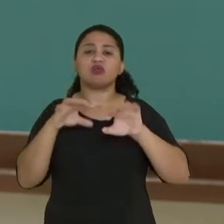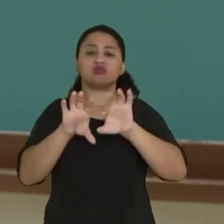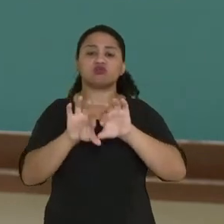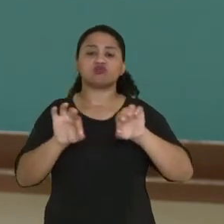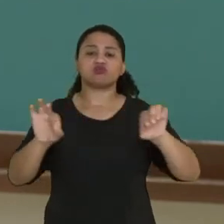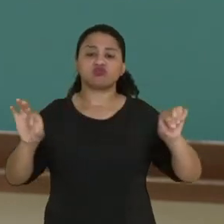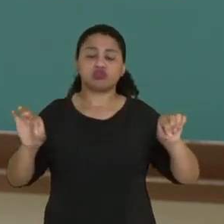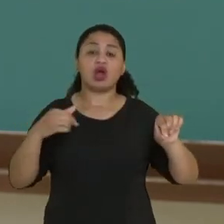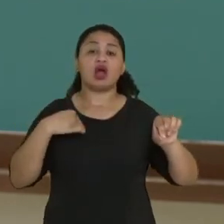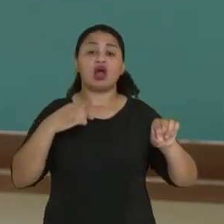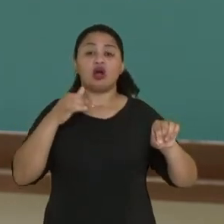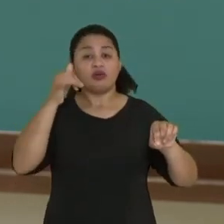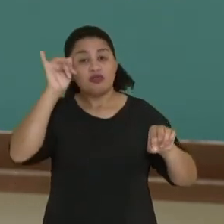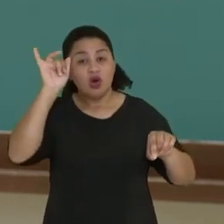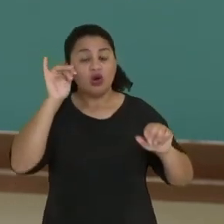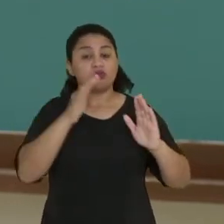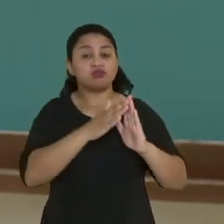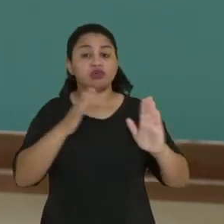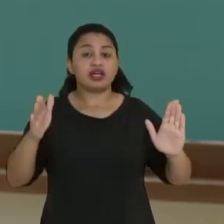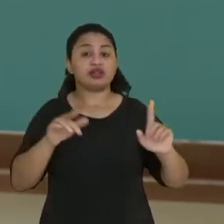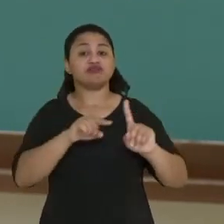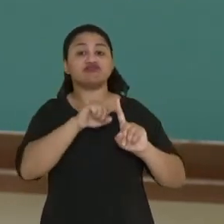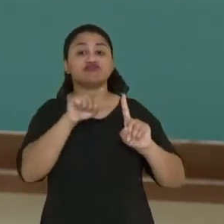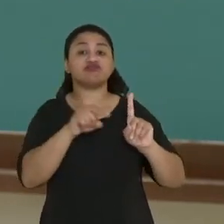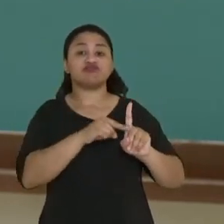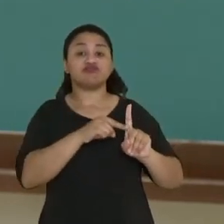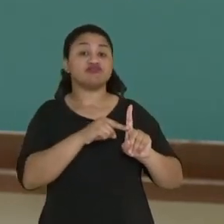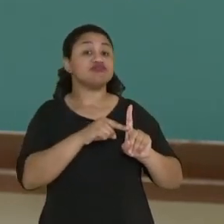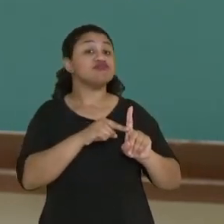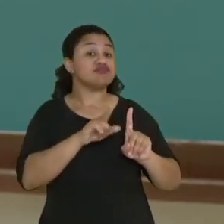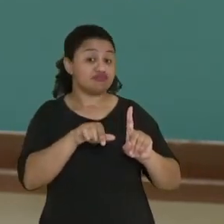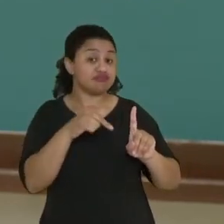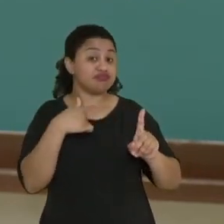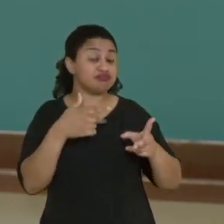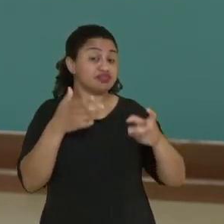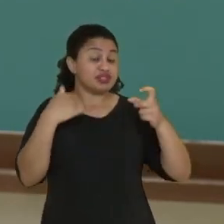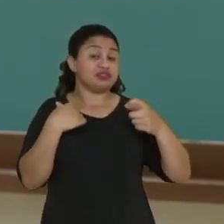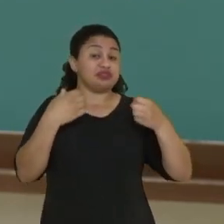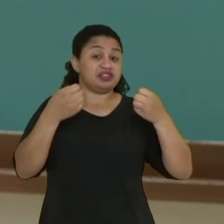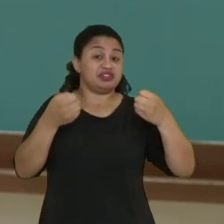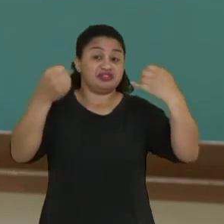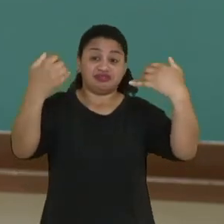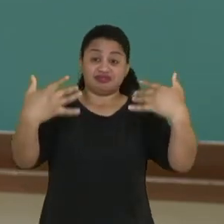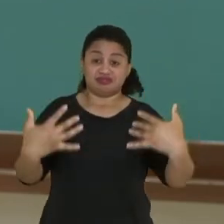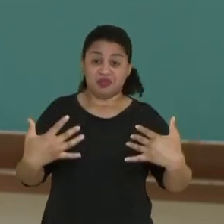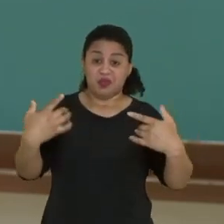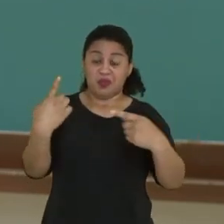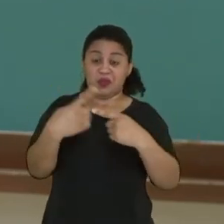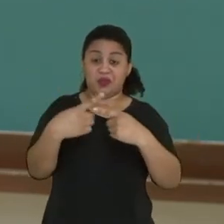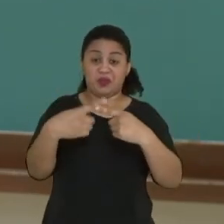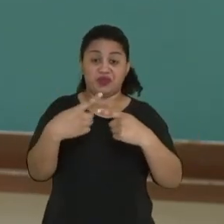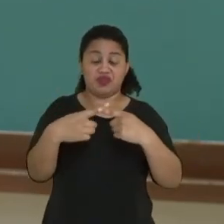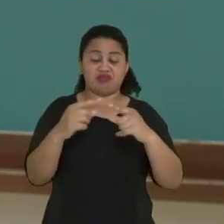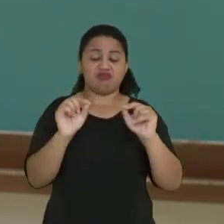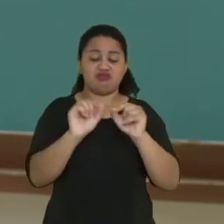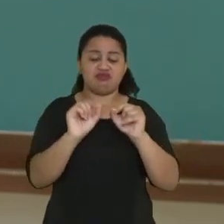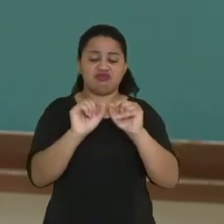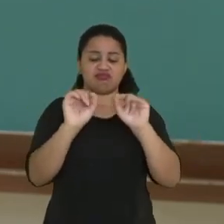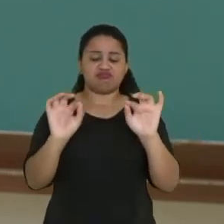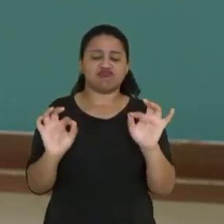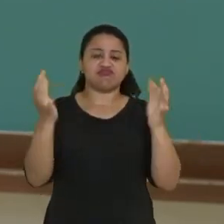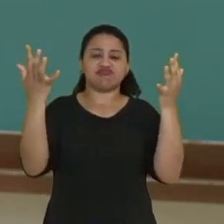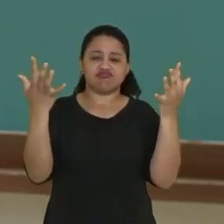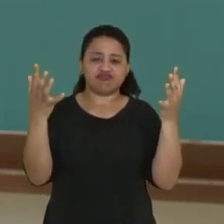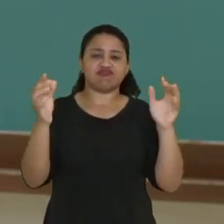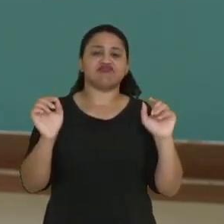gravidez. Olha que interessante, né? Então, tem uma explicação, né, do porquê que se celebra, então, esse festival,